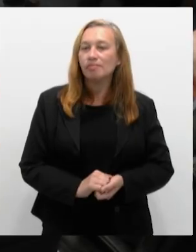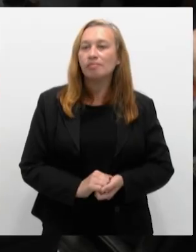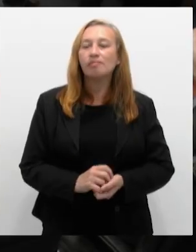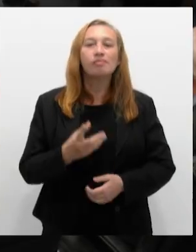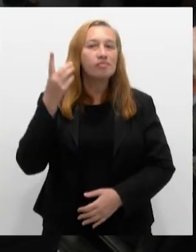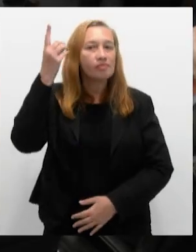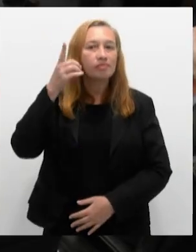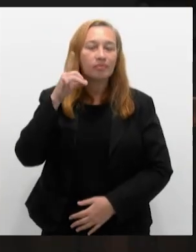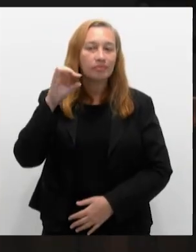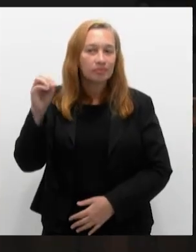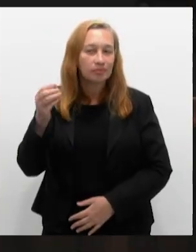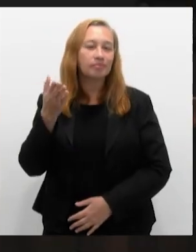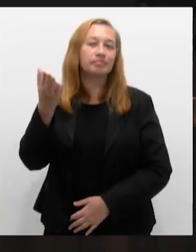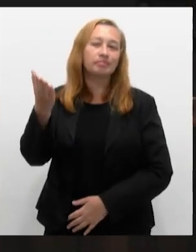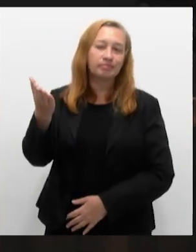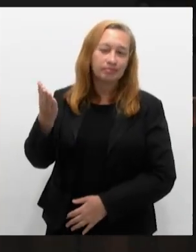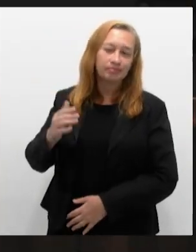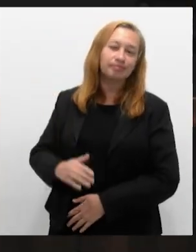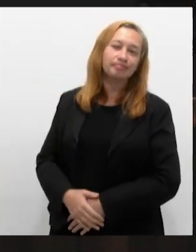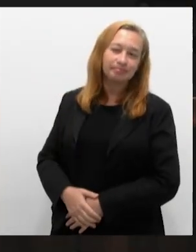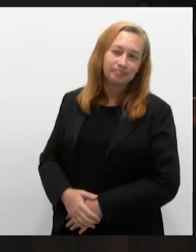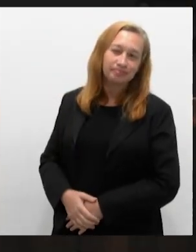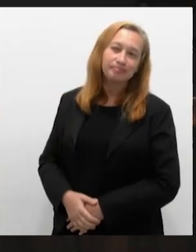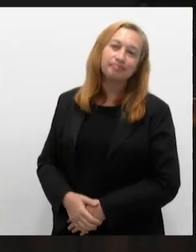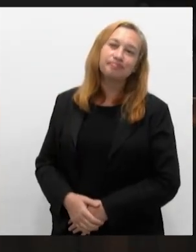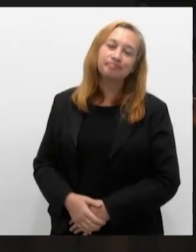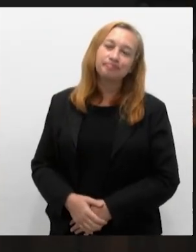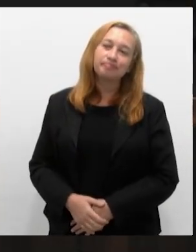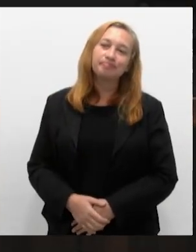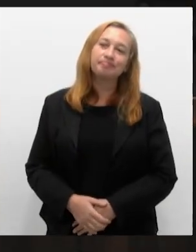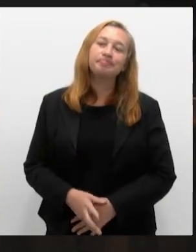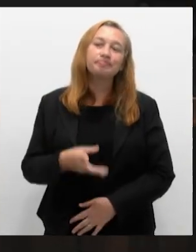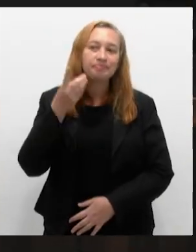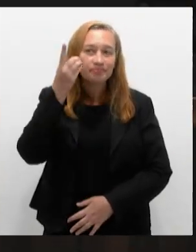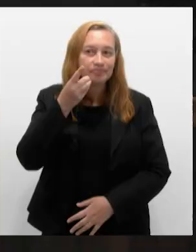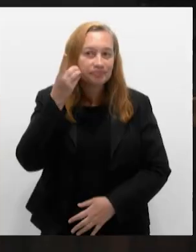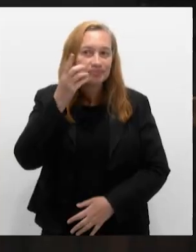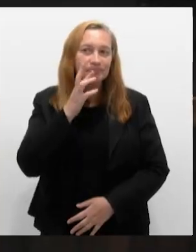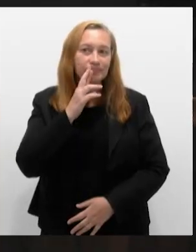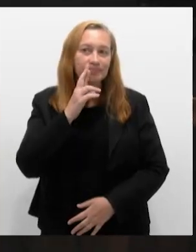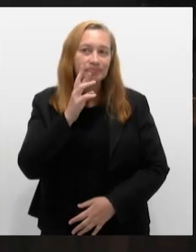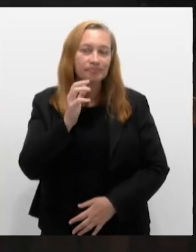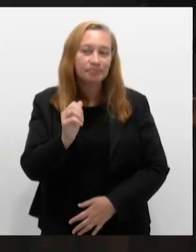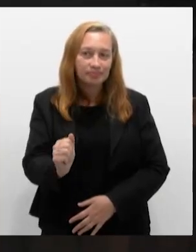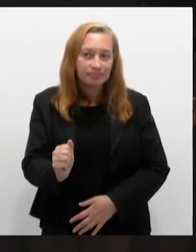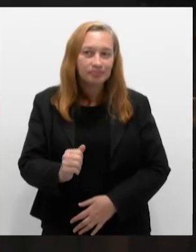Deputado Caiado, Cláudio Caiado. Deputado Rodrigo Amorim.